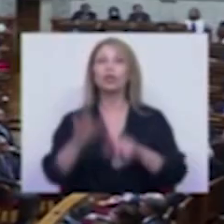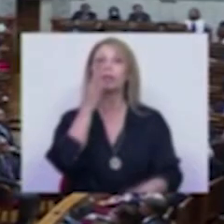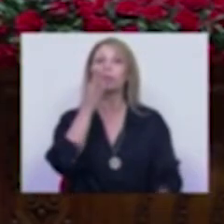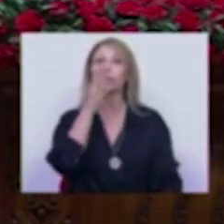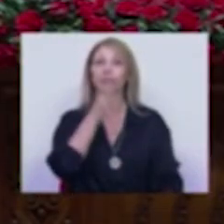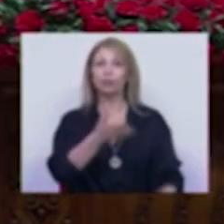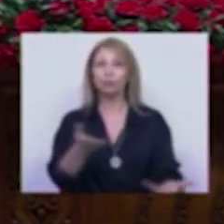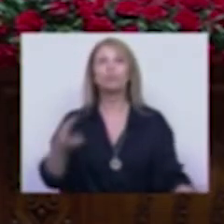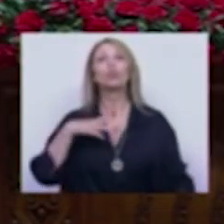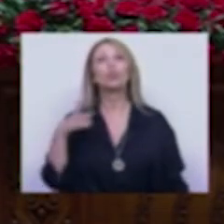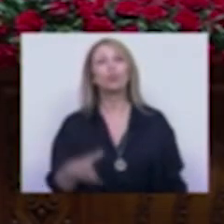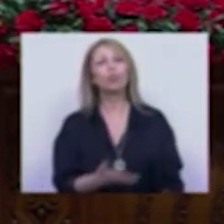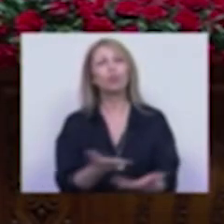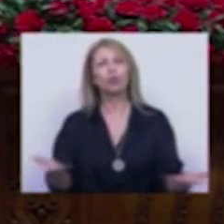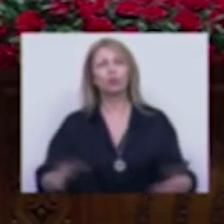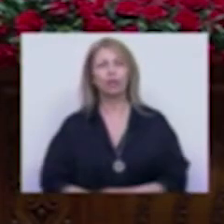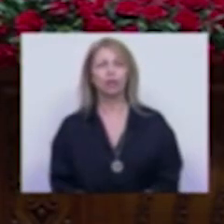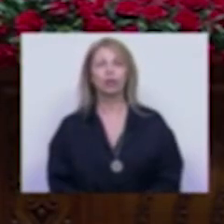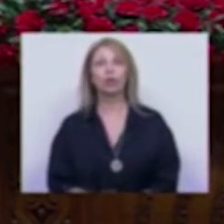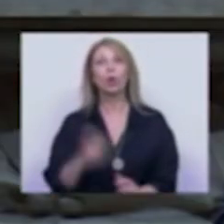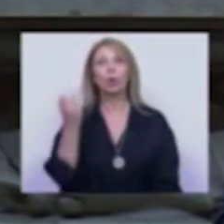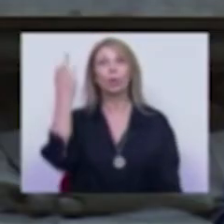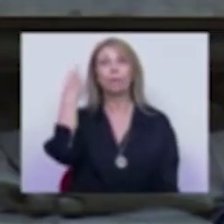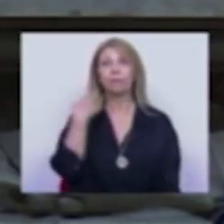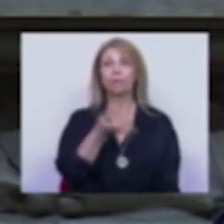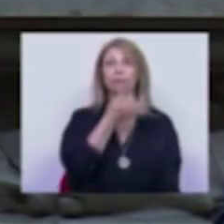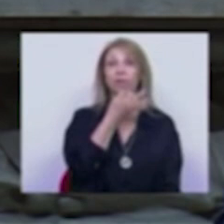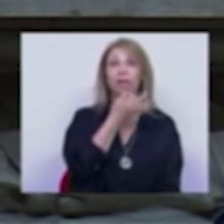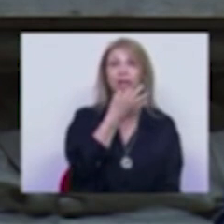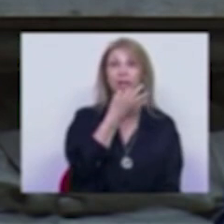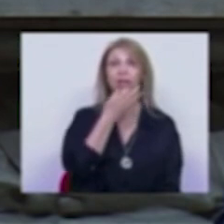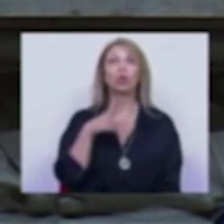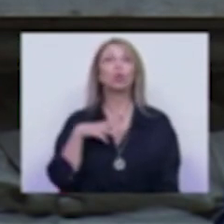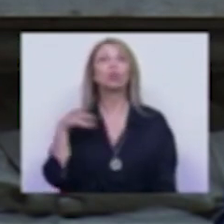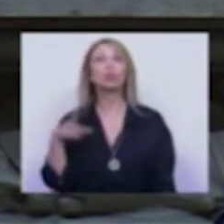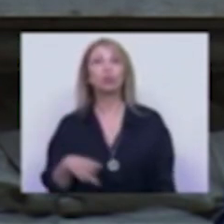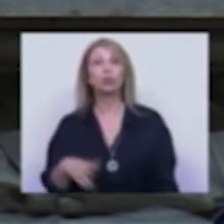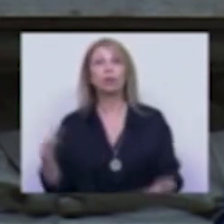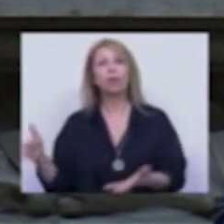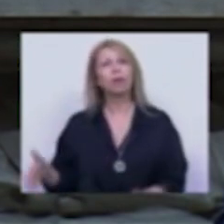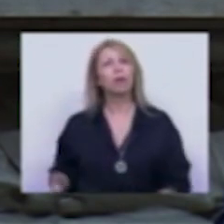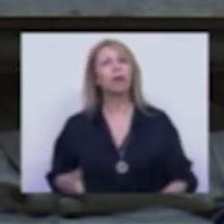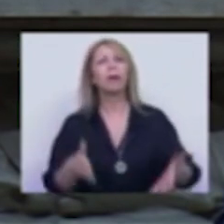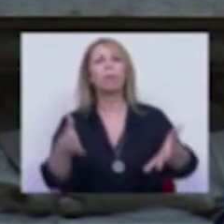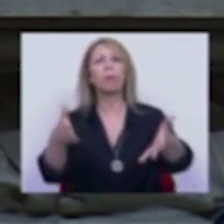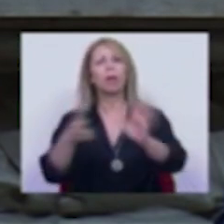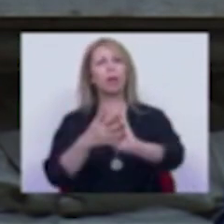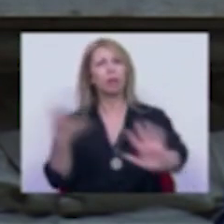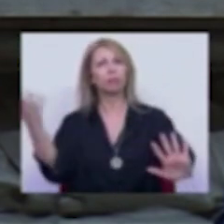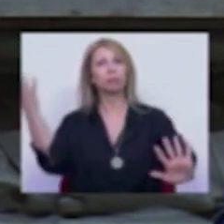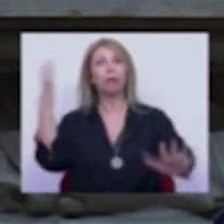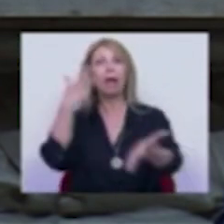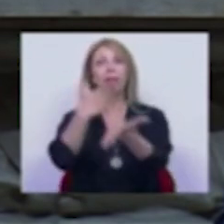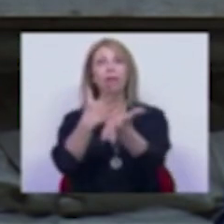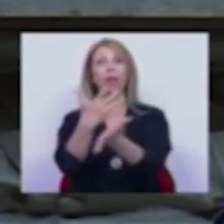Sampaio. Há um ano, falei-vos do Portugal na sua caminhada do Império até ao 25 de